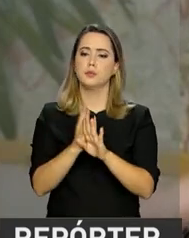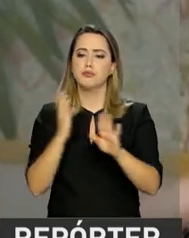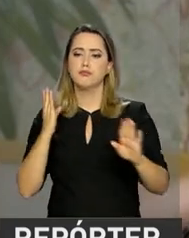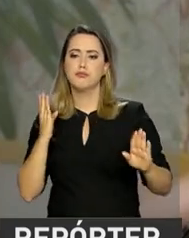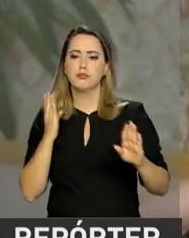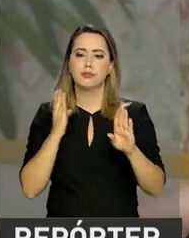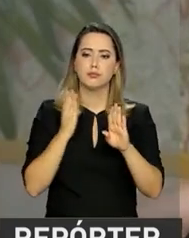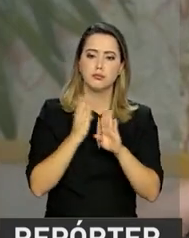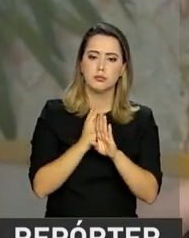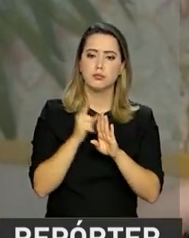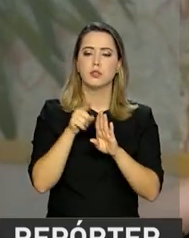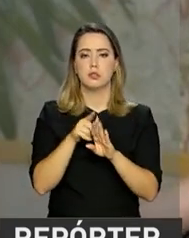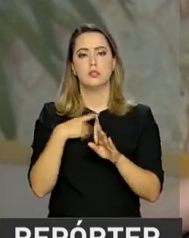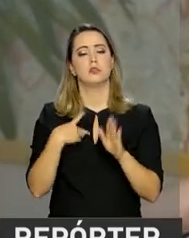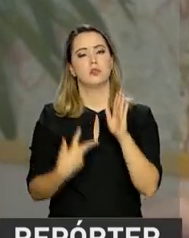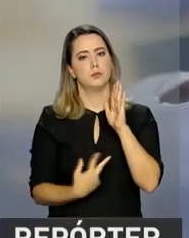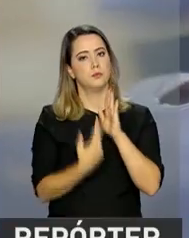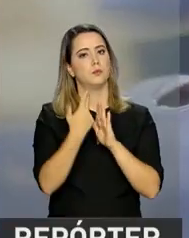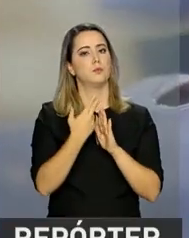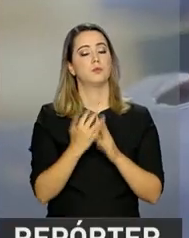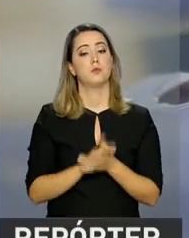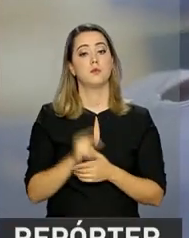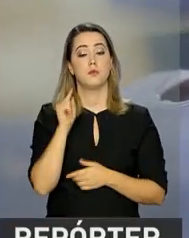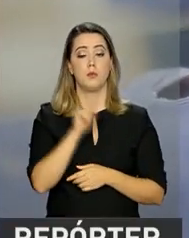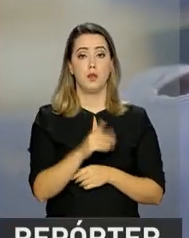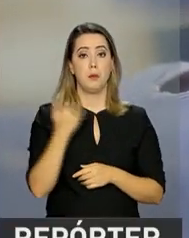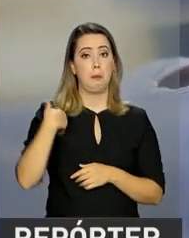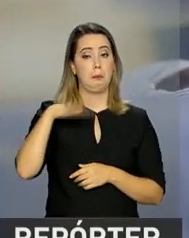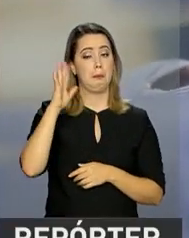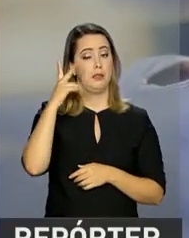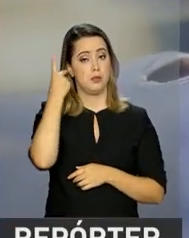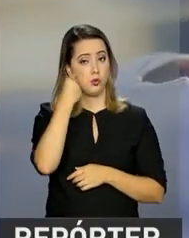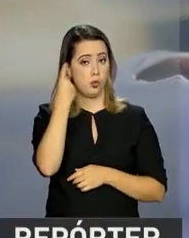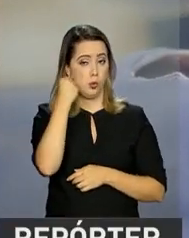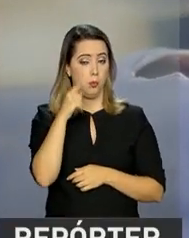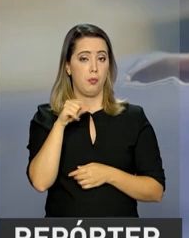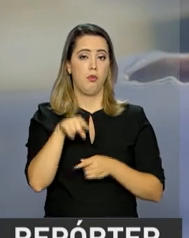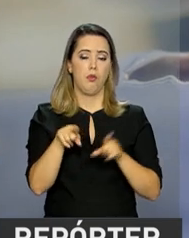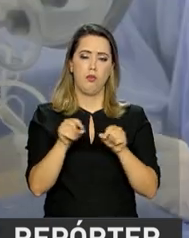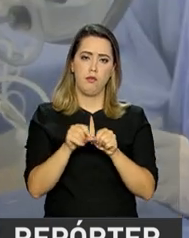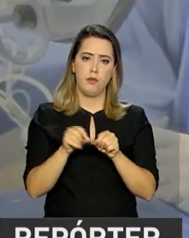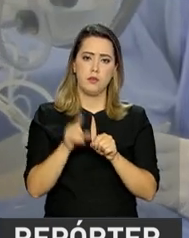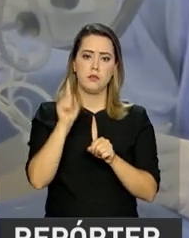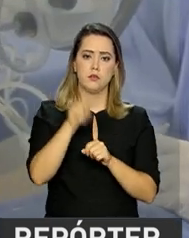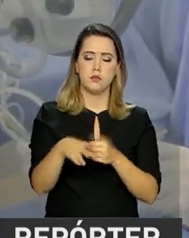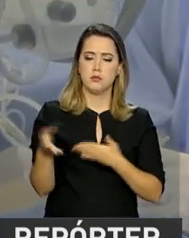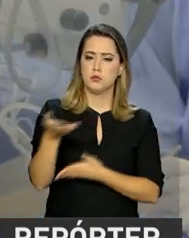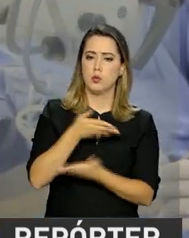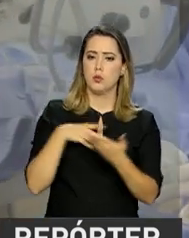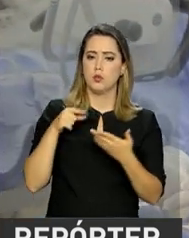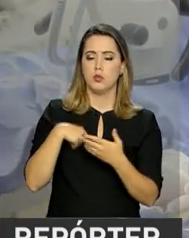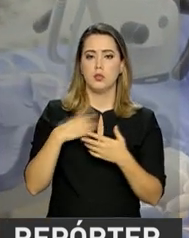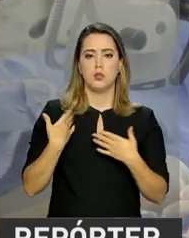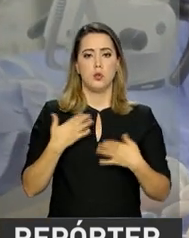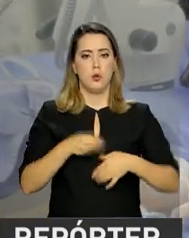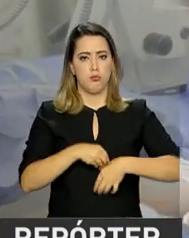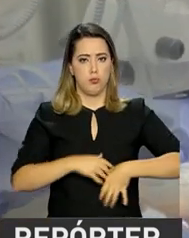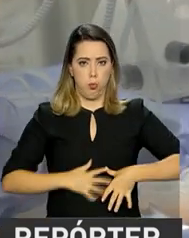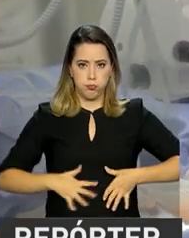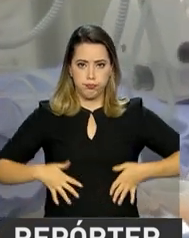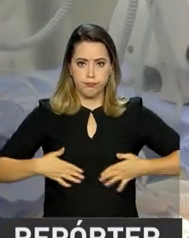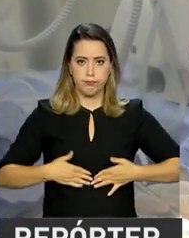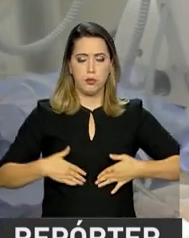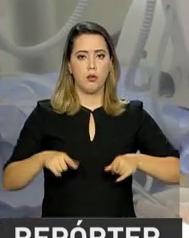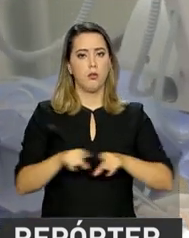ainda de cirurgias eletivas. As cirurgias mais comuns contempladas pelo mutirão são relacionadas ao aparelho digestivo,